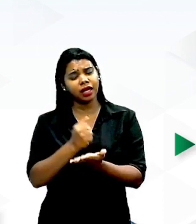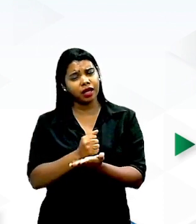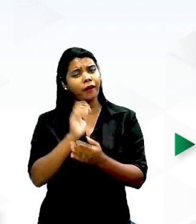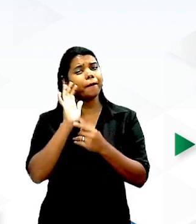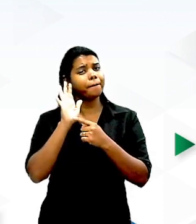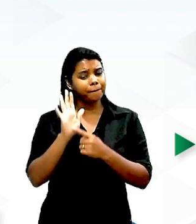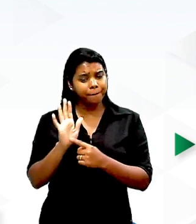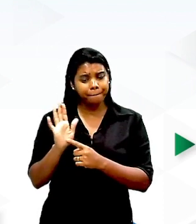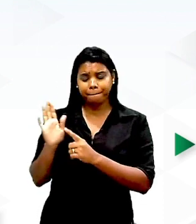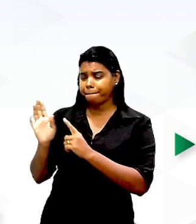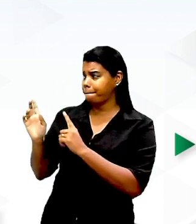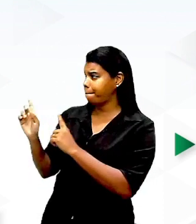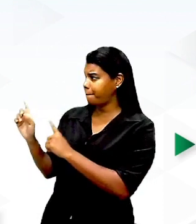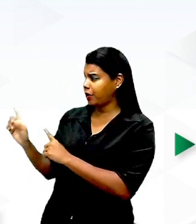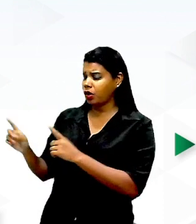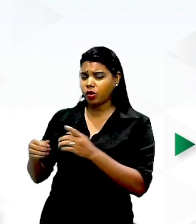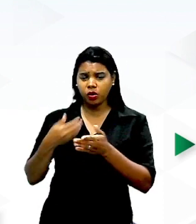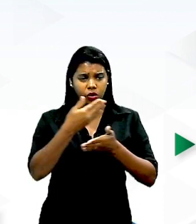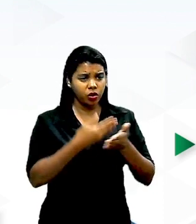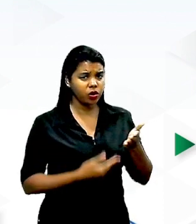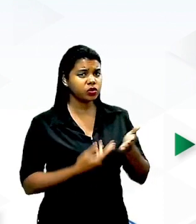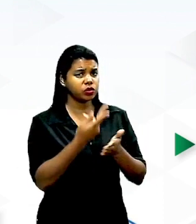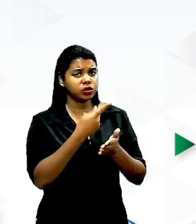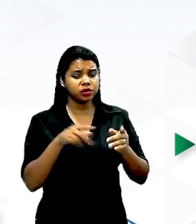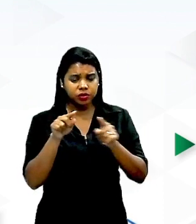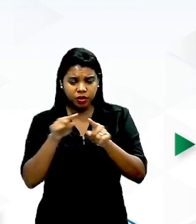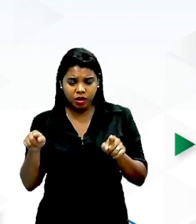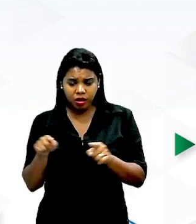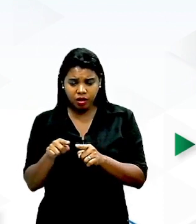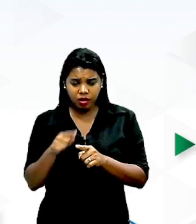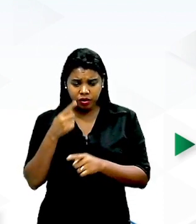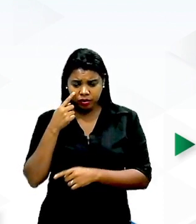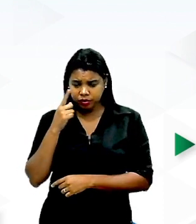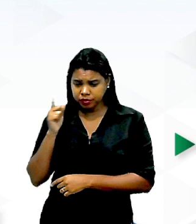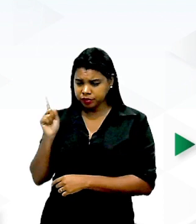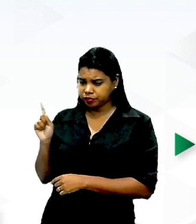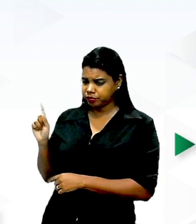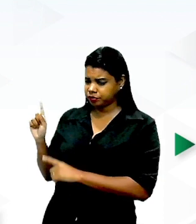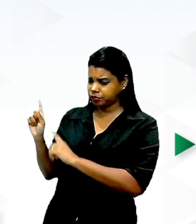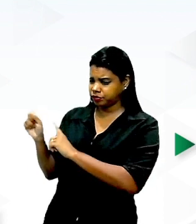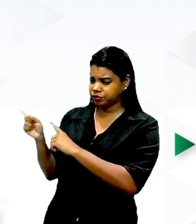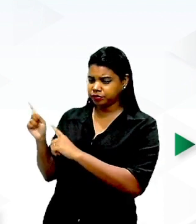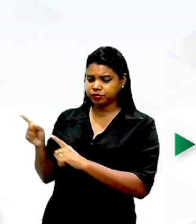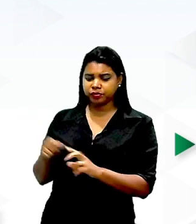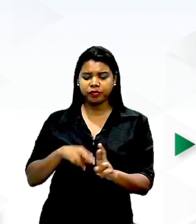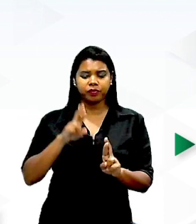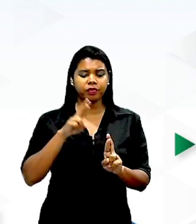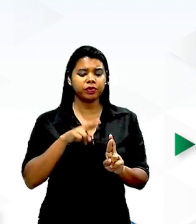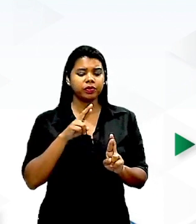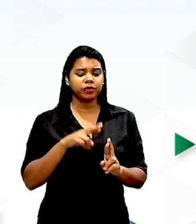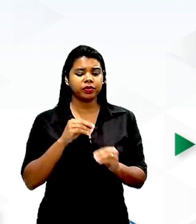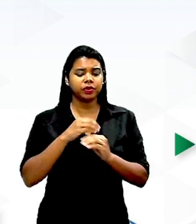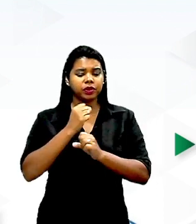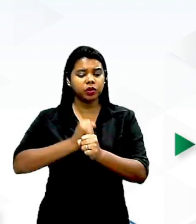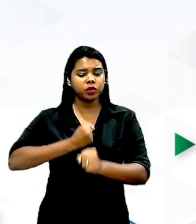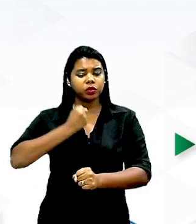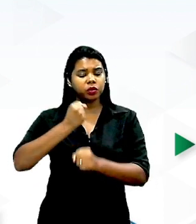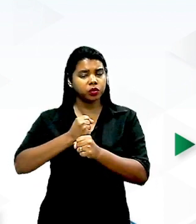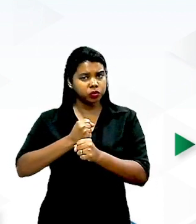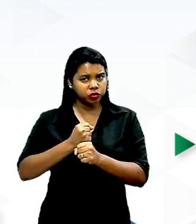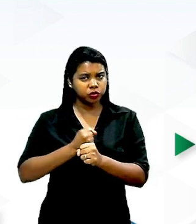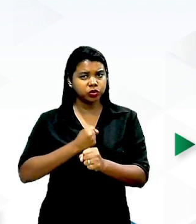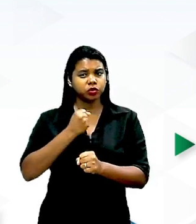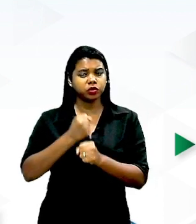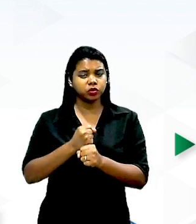ó, desse pergaminho. Tá vendo aí o desenho do triângulo? Bem no meio dele? Pronto, ele se relacionava a construções